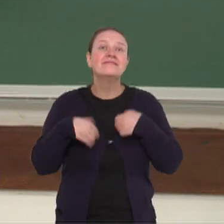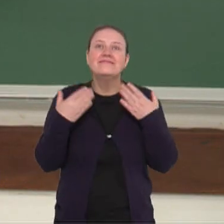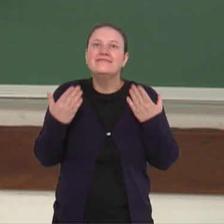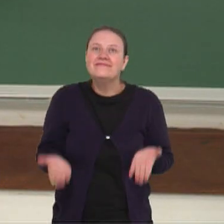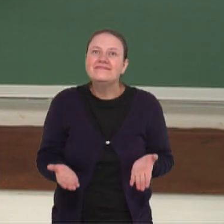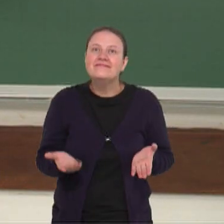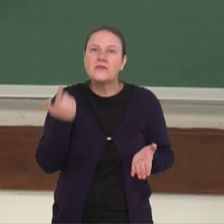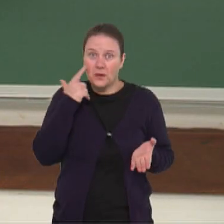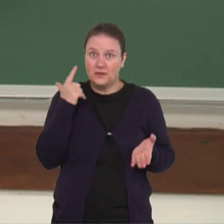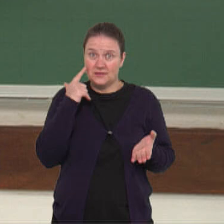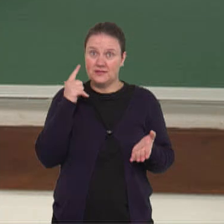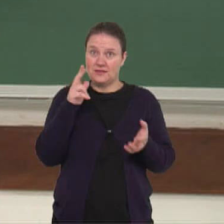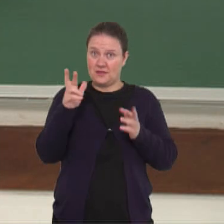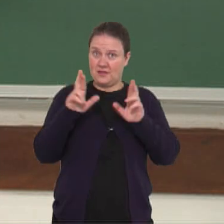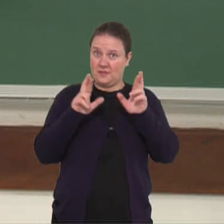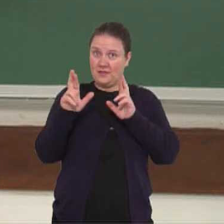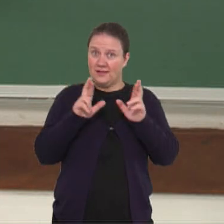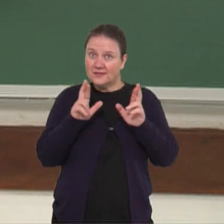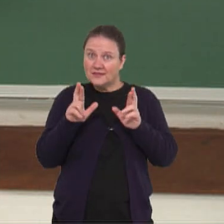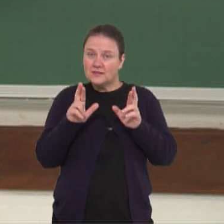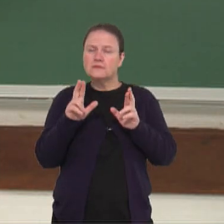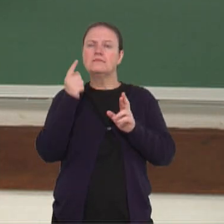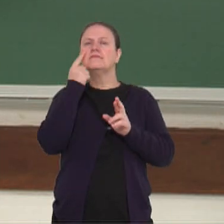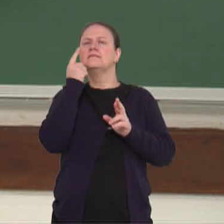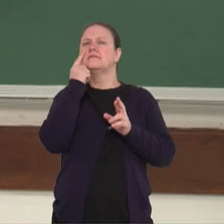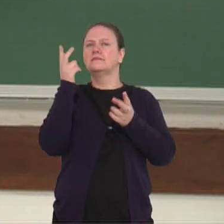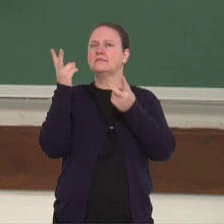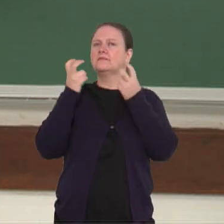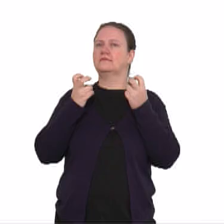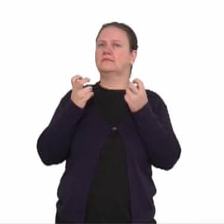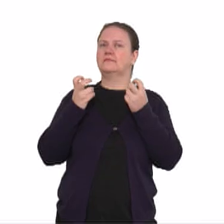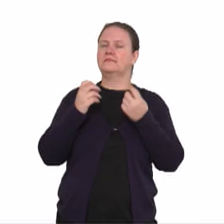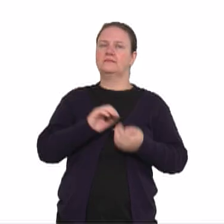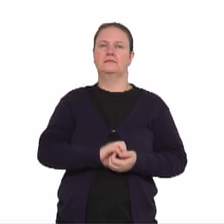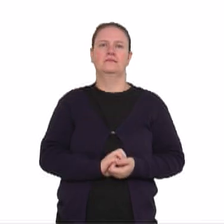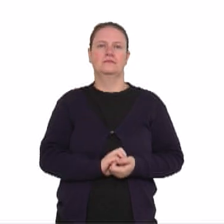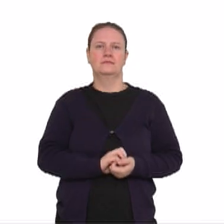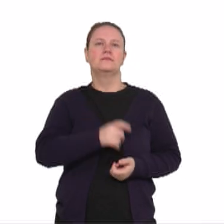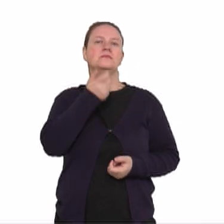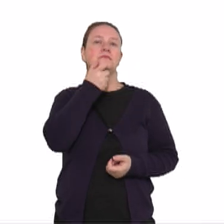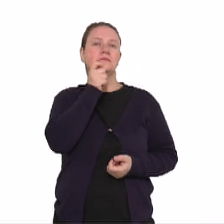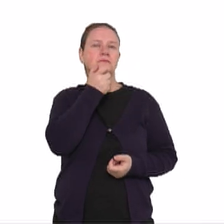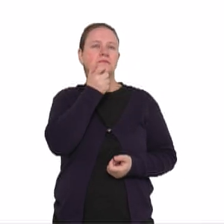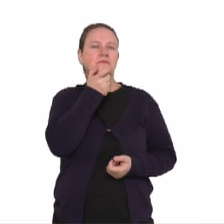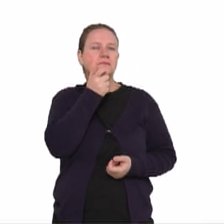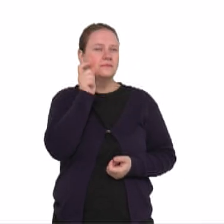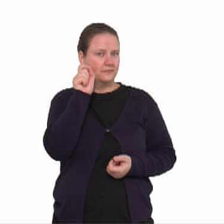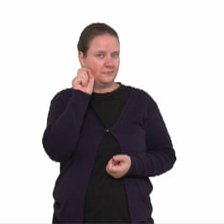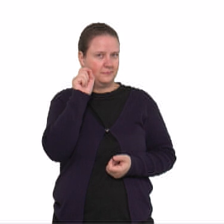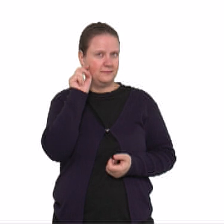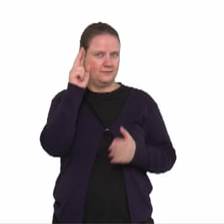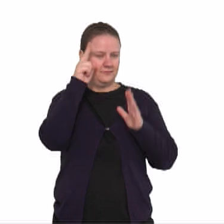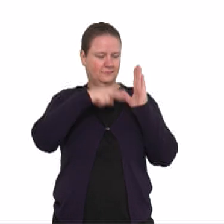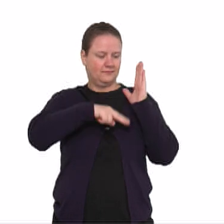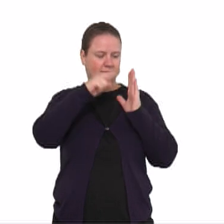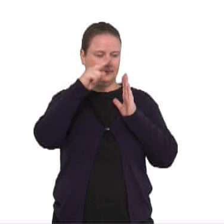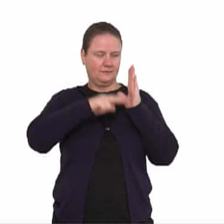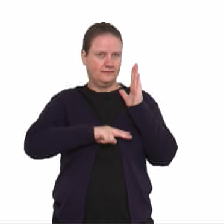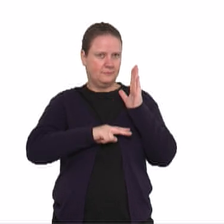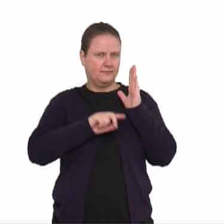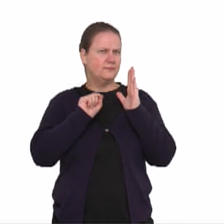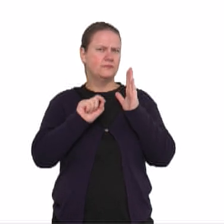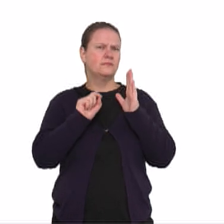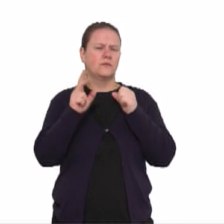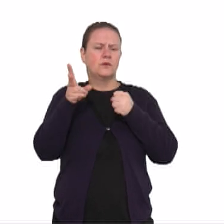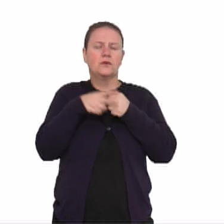Então, conseguiram? Vamos dar uma olhada. I very well last night. Gente, qual